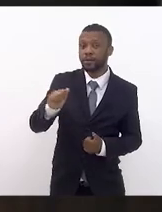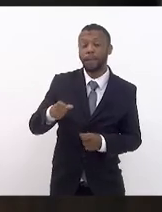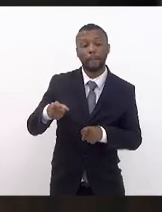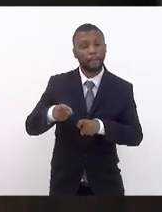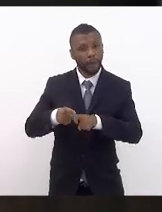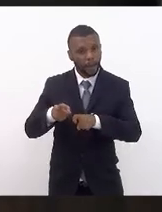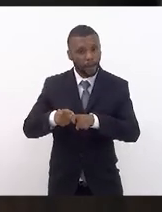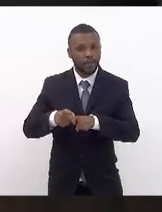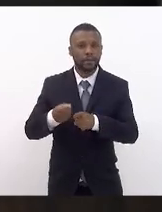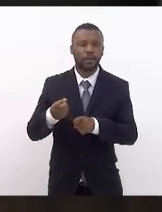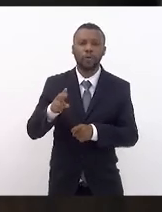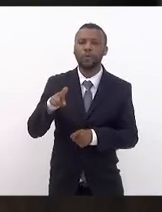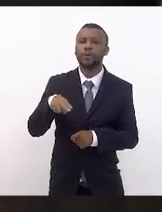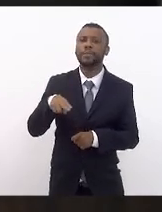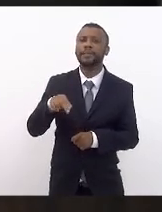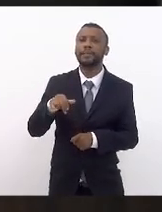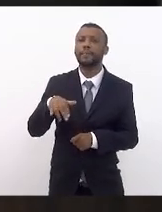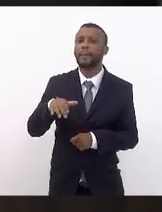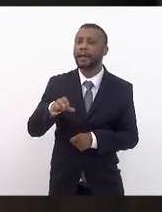dar sua breve saudação.